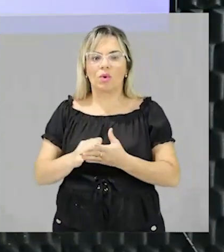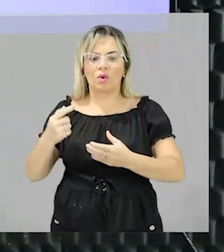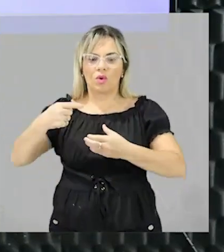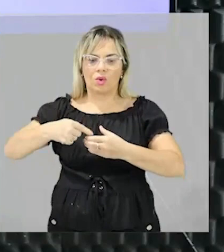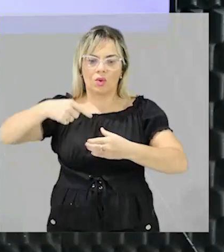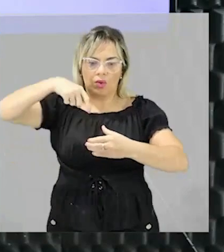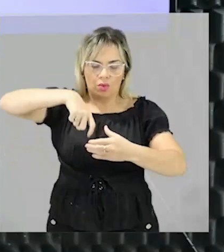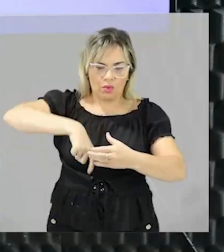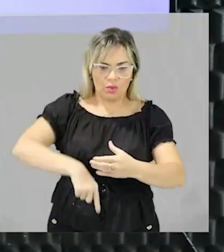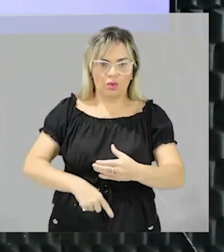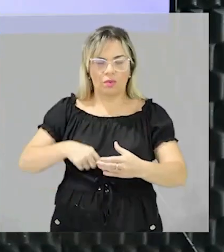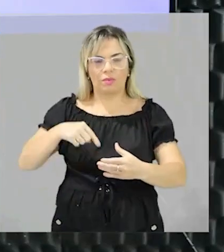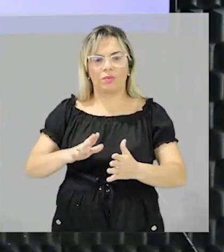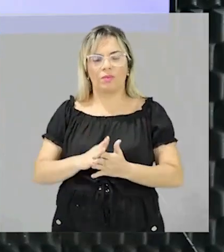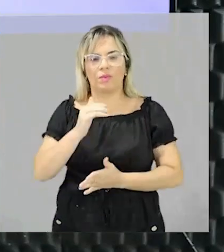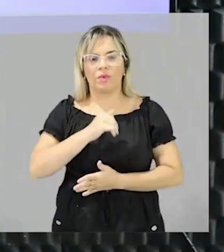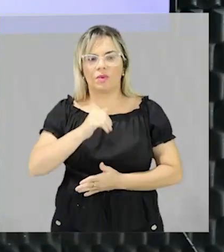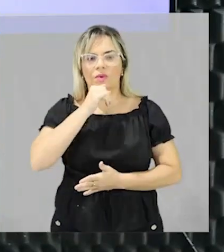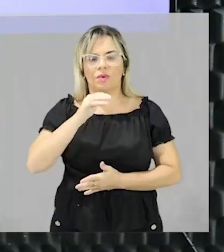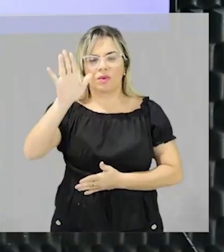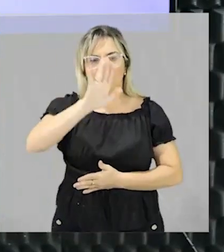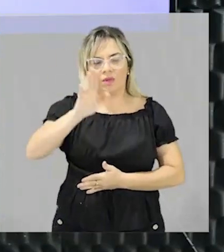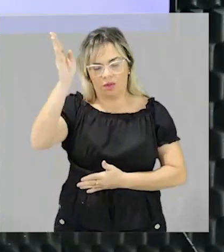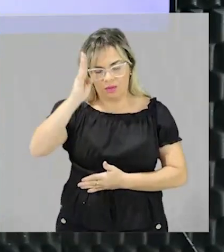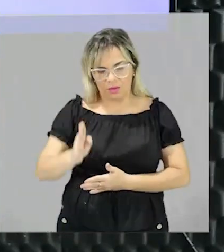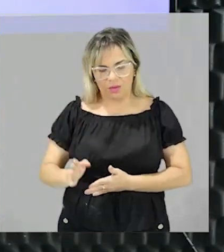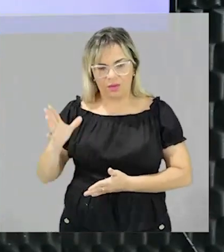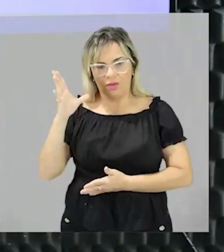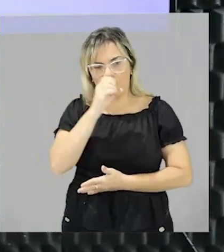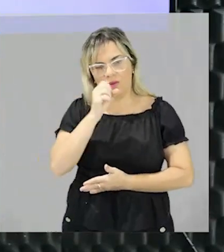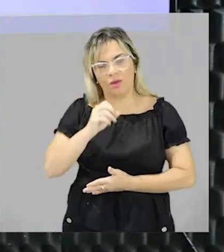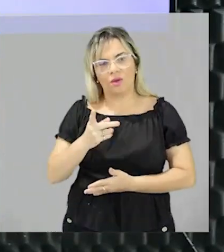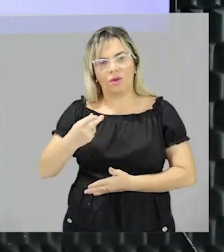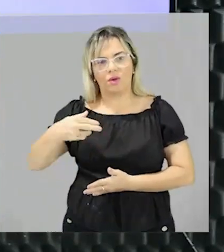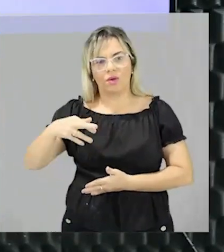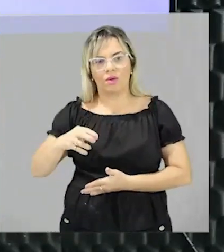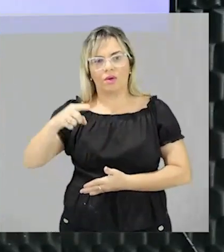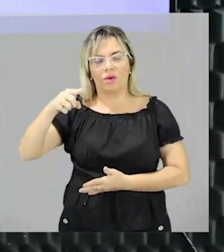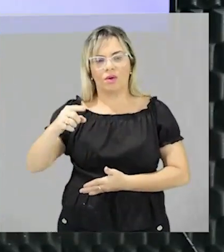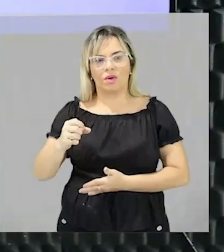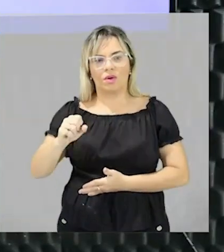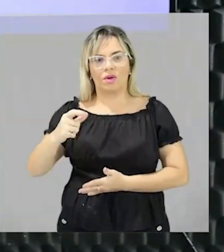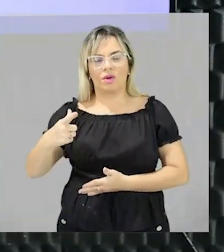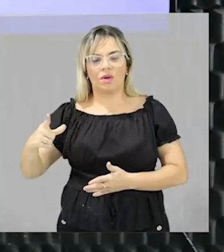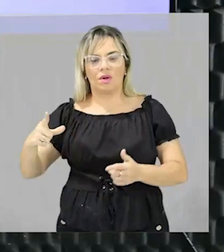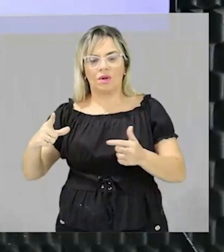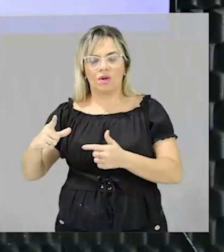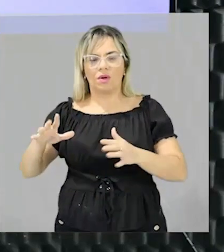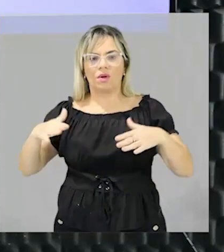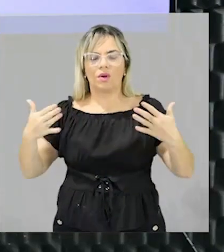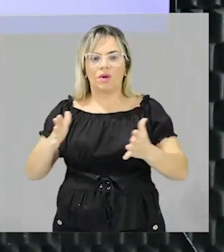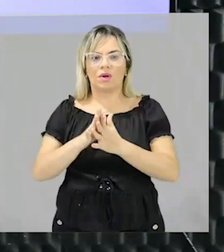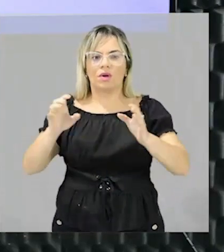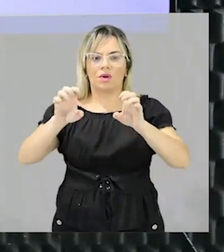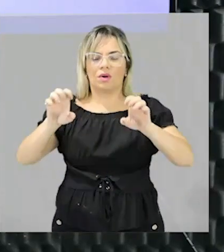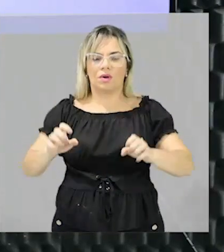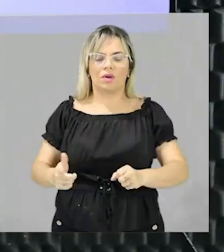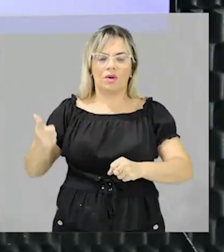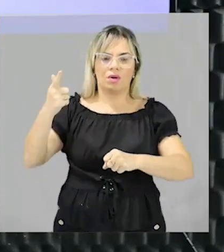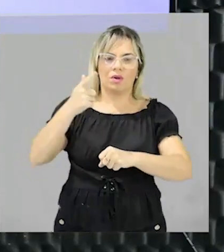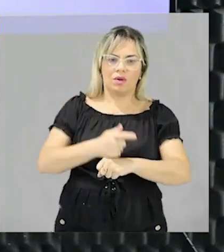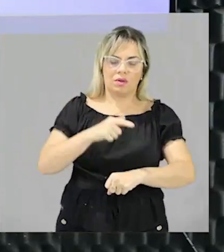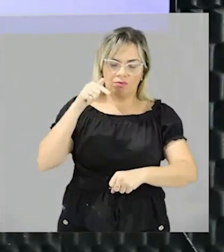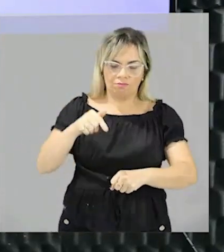fóssil. Aqui no Brasil, por exemplo, para te dar um exemplo rápido, o pré-sal, onde se extrai petróleo. Que estrutura geológica estamos falando? De